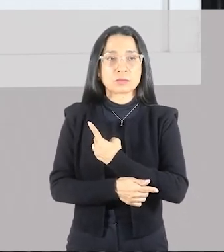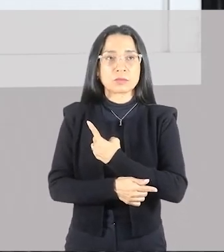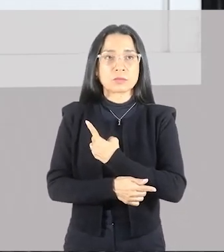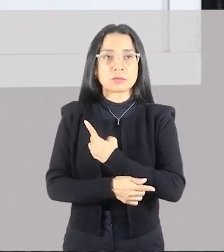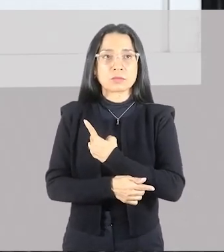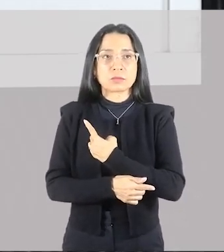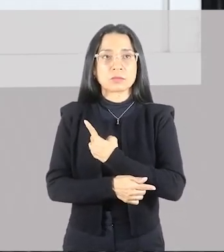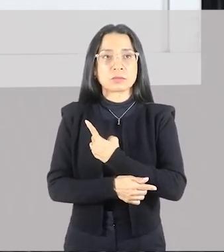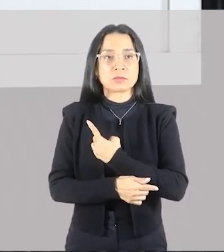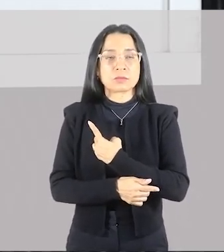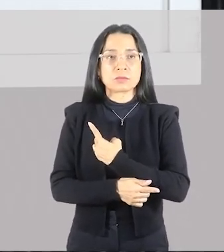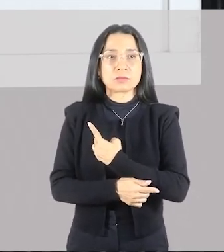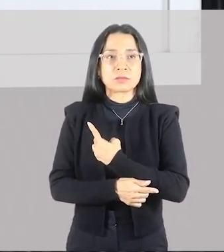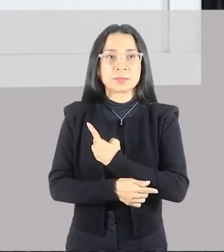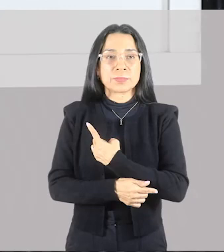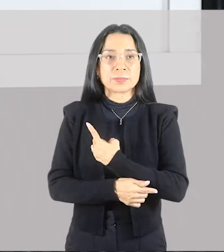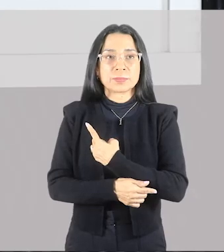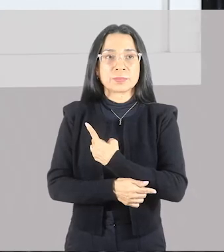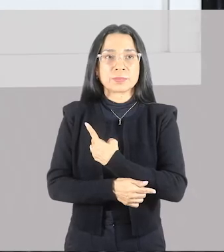multiplicado pela altura H,